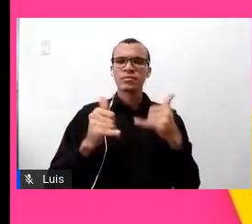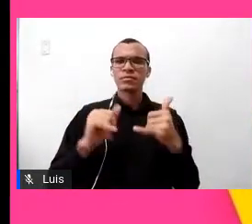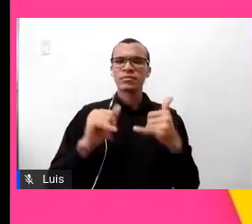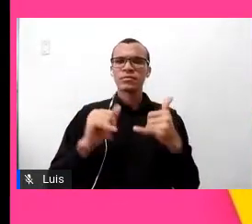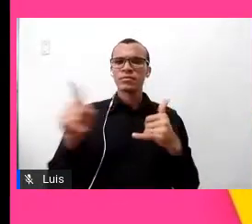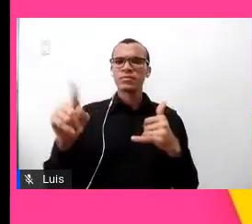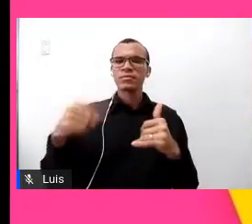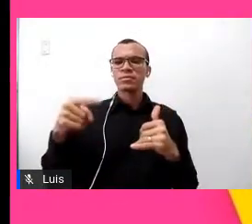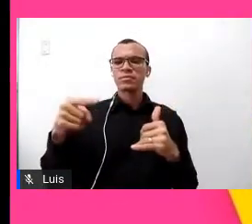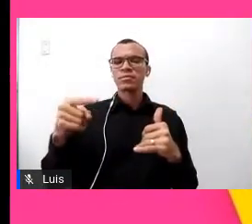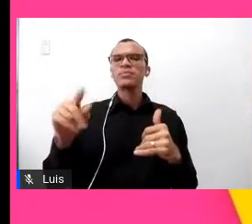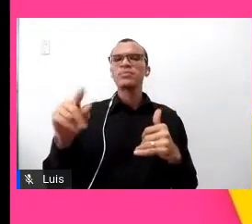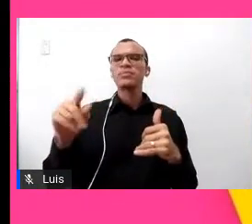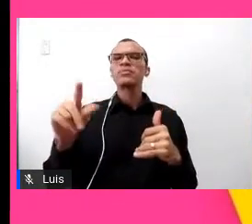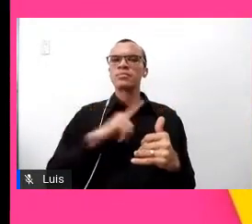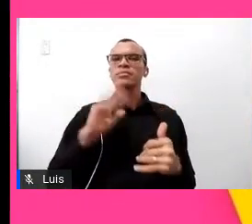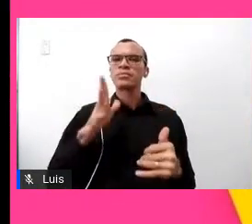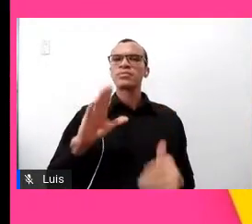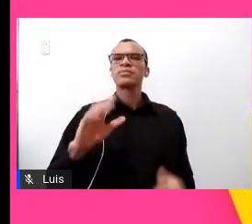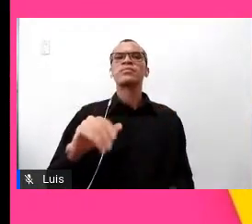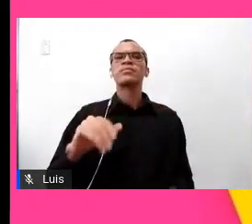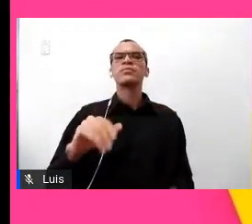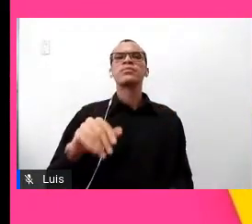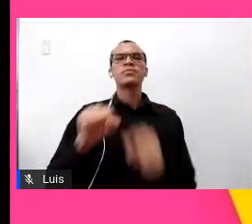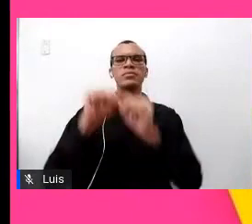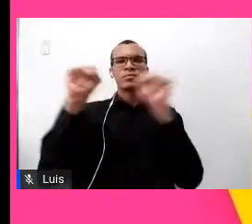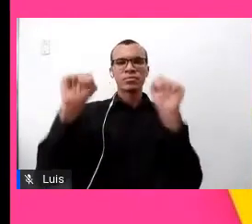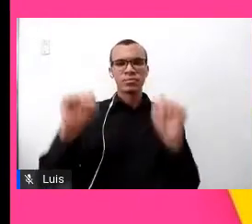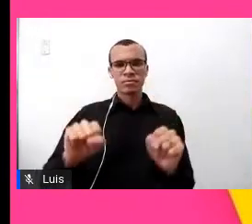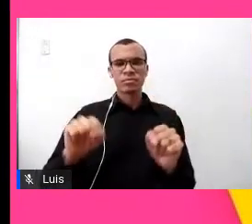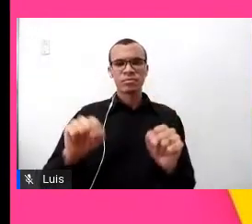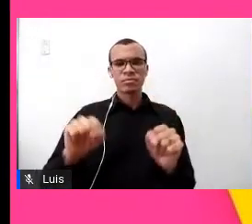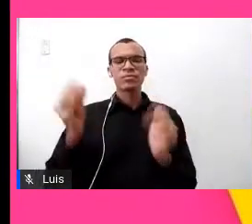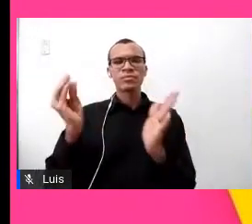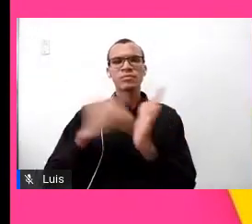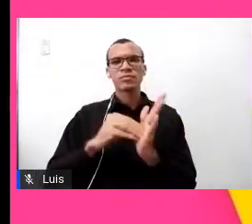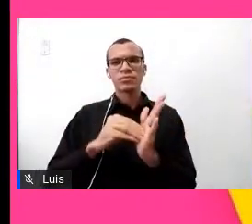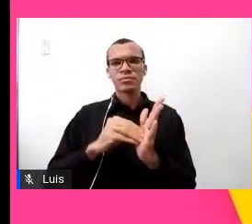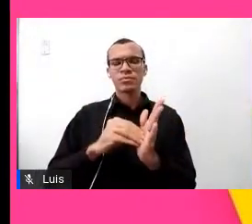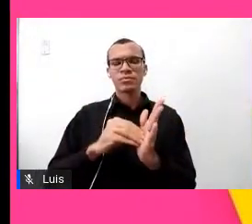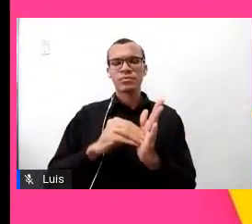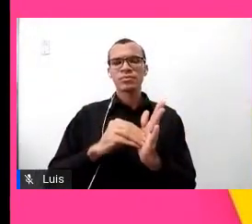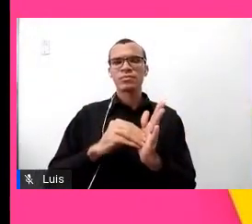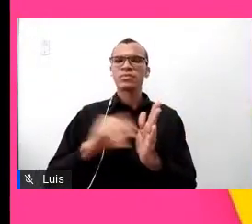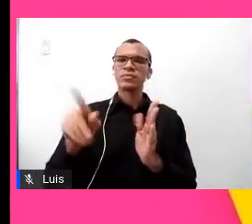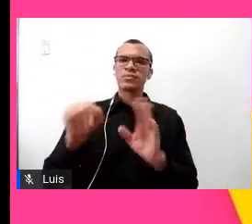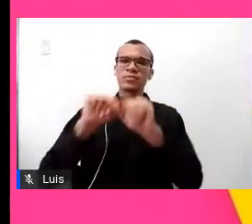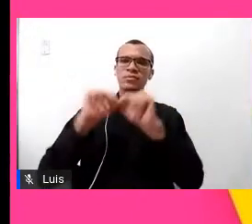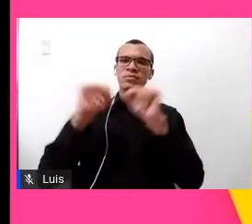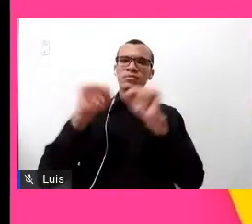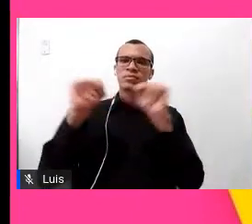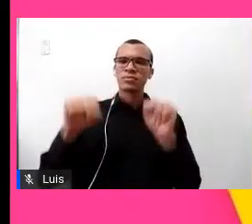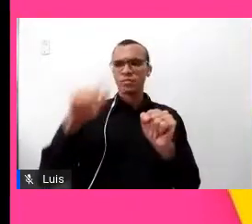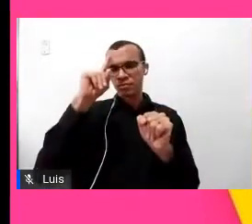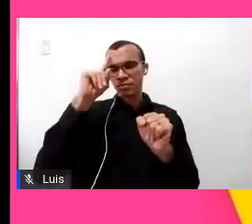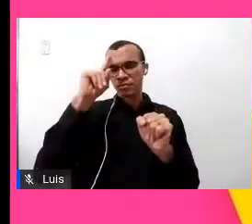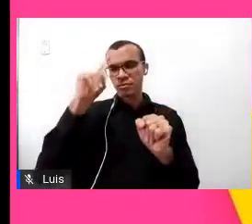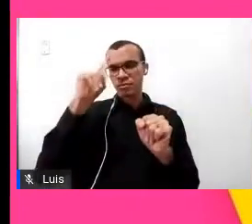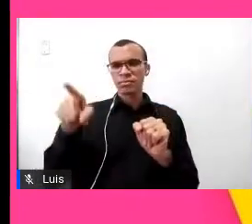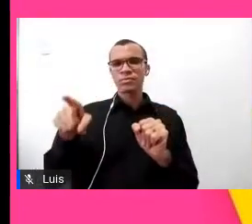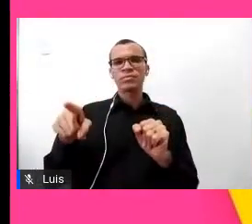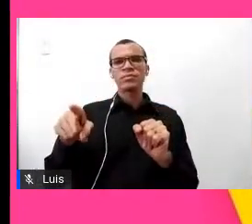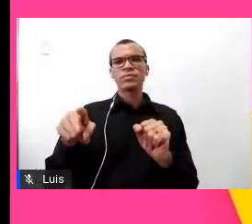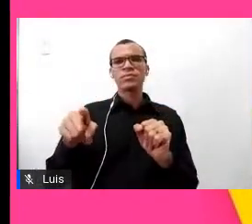um código ali pré-gravado, e esse código vai produzir o movimento dessa